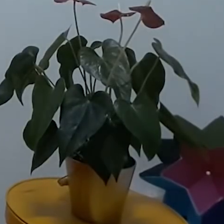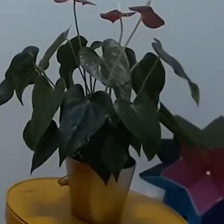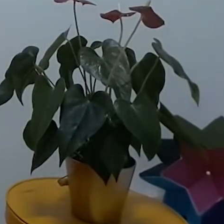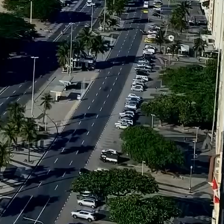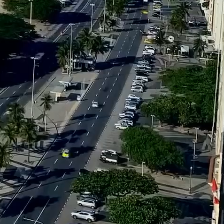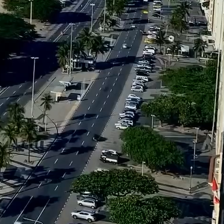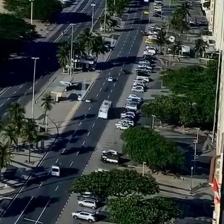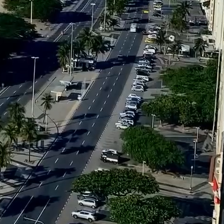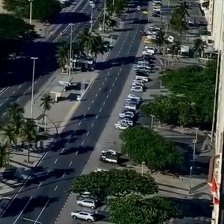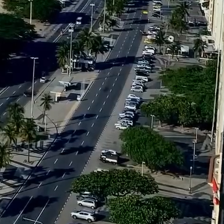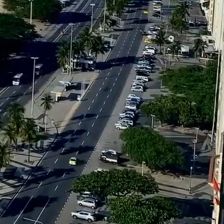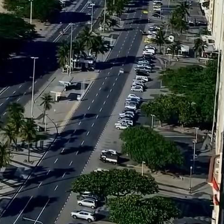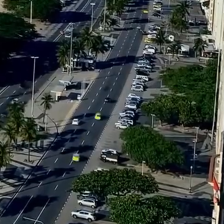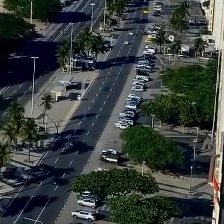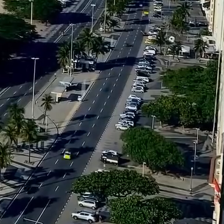só.